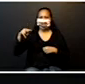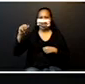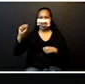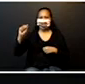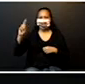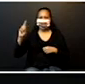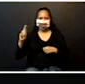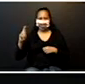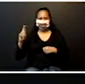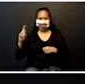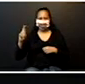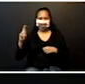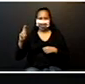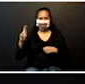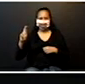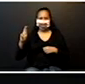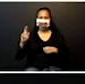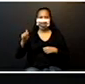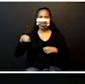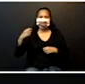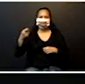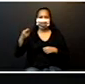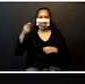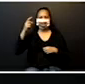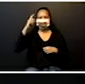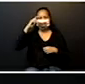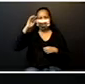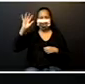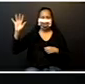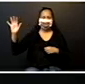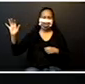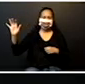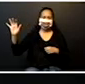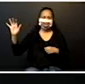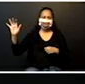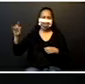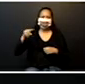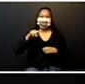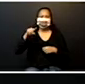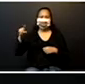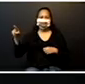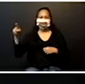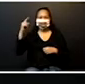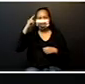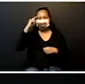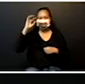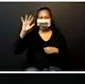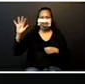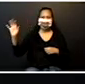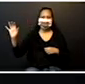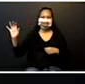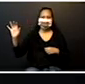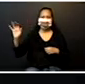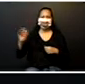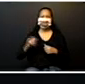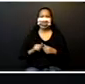Imagine, ou seja, ele está te dando uma ordem direta. Imagine, é para você imaginar.